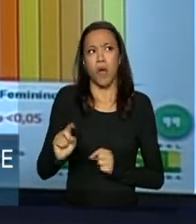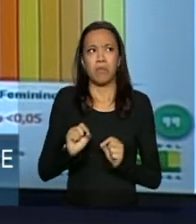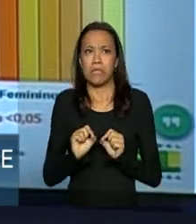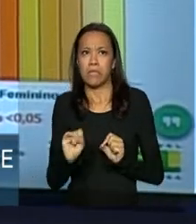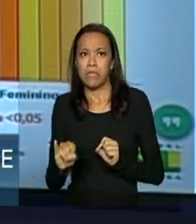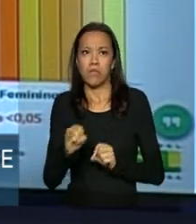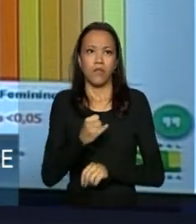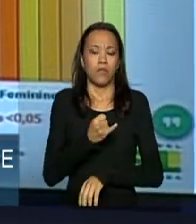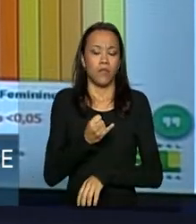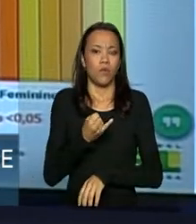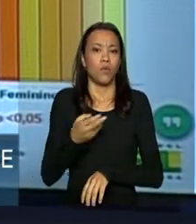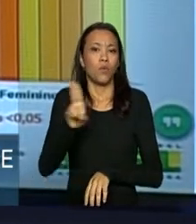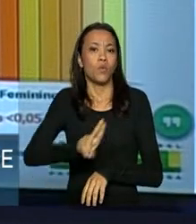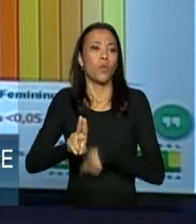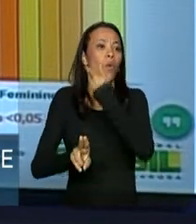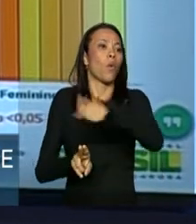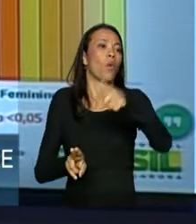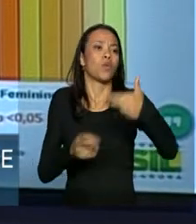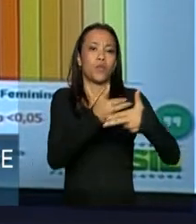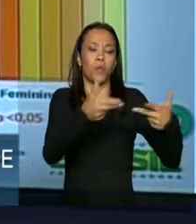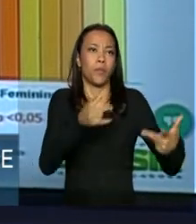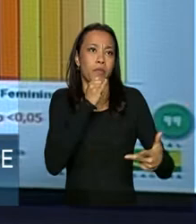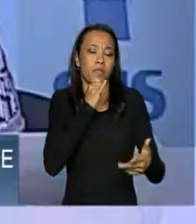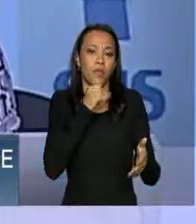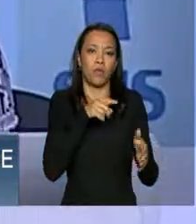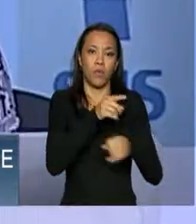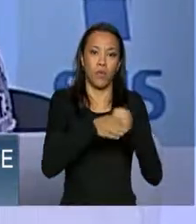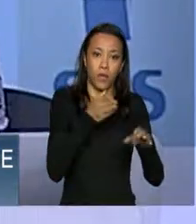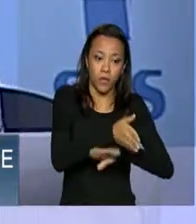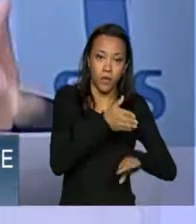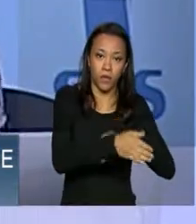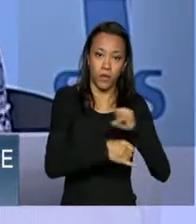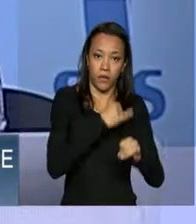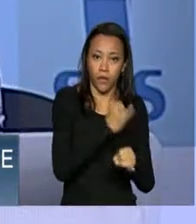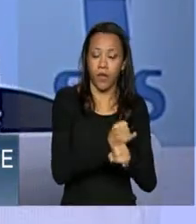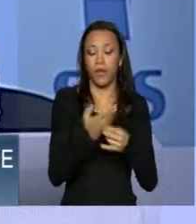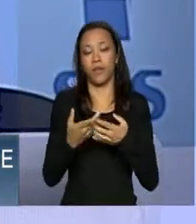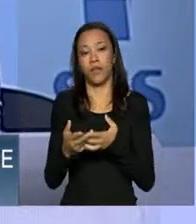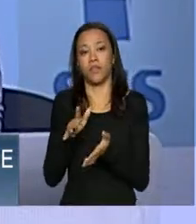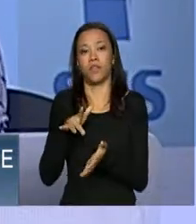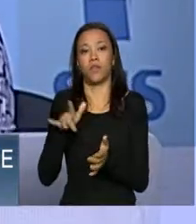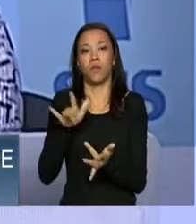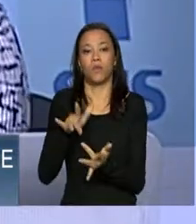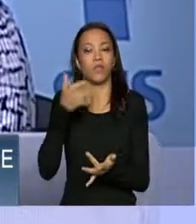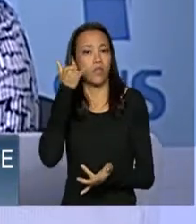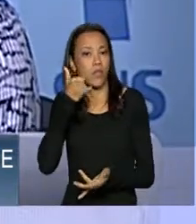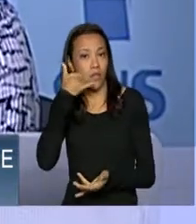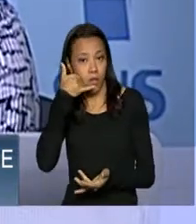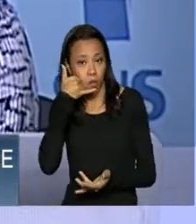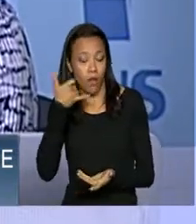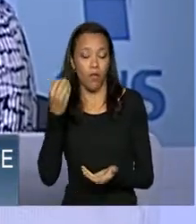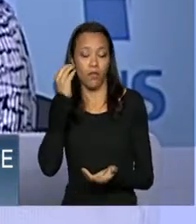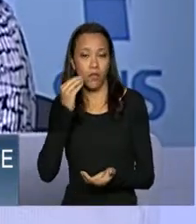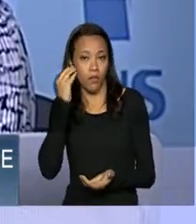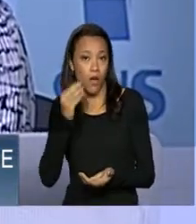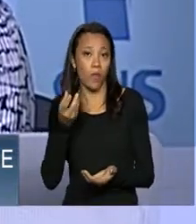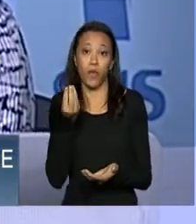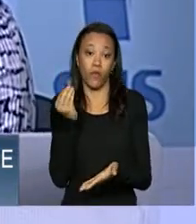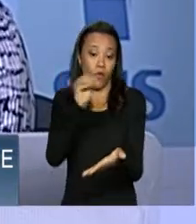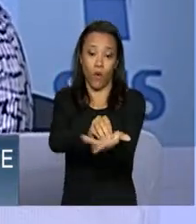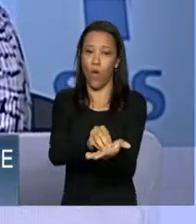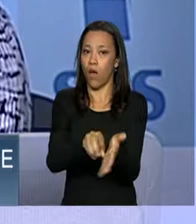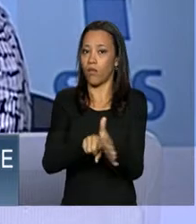os hábitos, né? Consultando mais a internet, computador, o celular, porque essas perguntas não foram ainda incluídas no